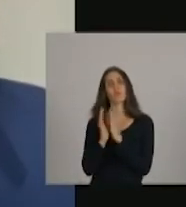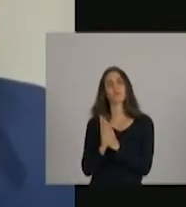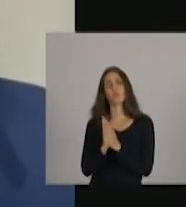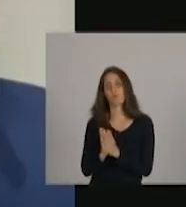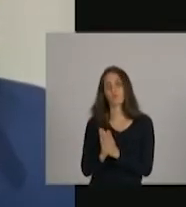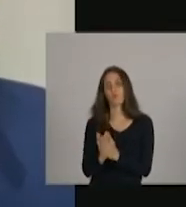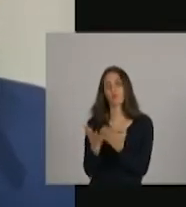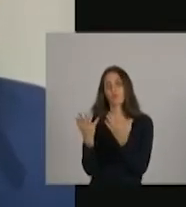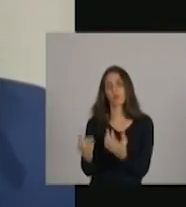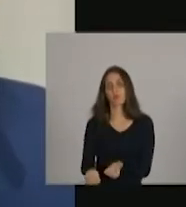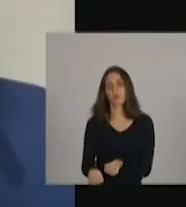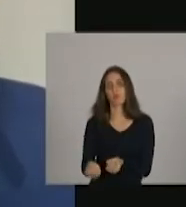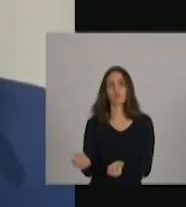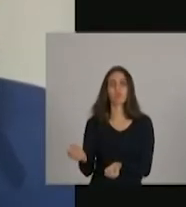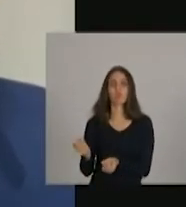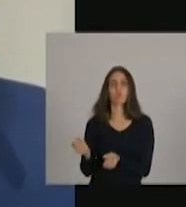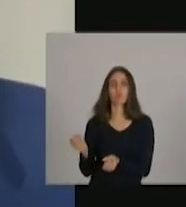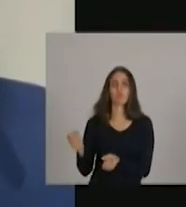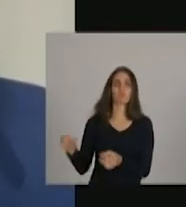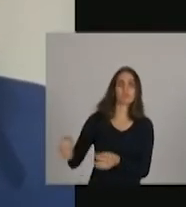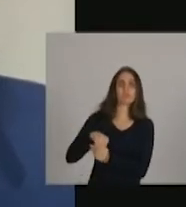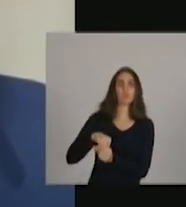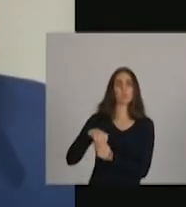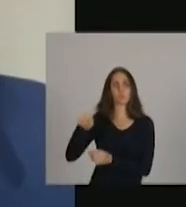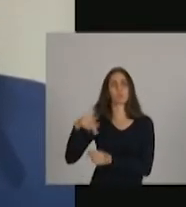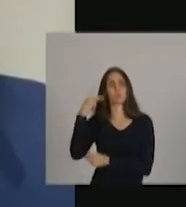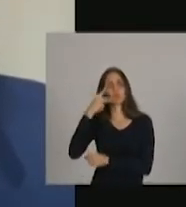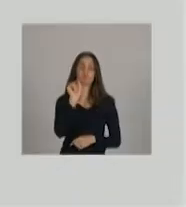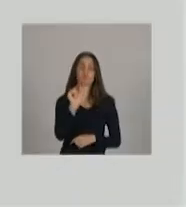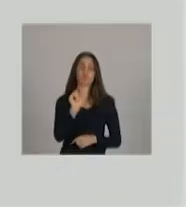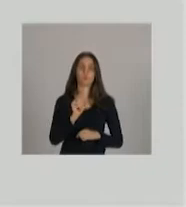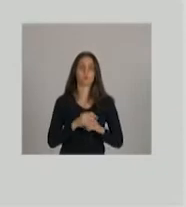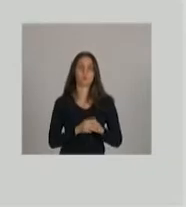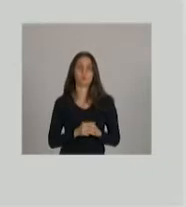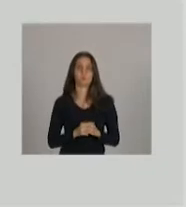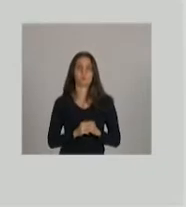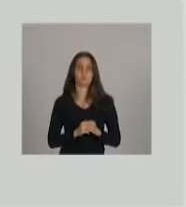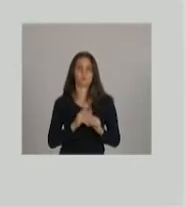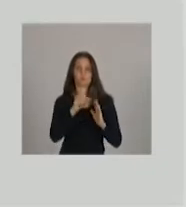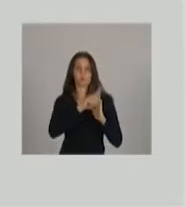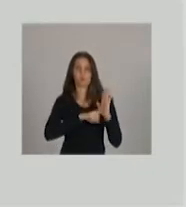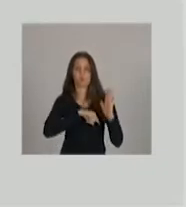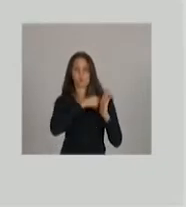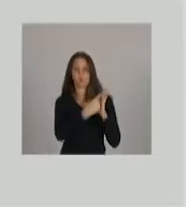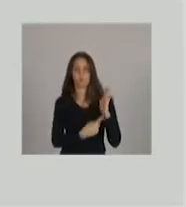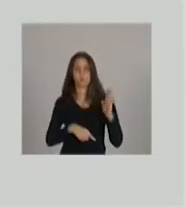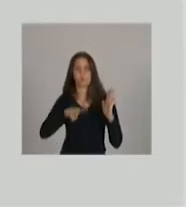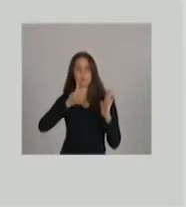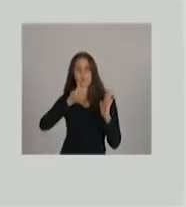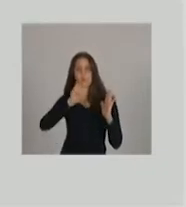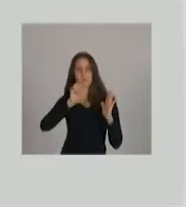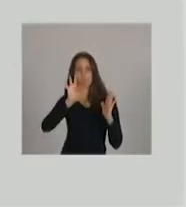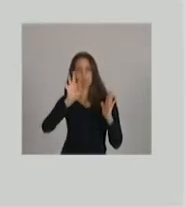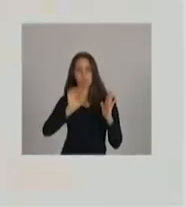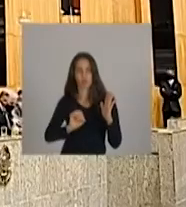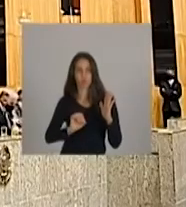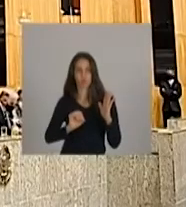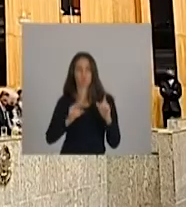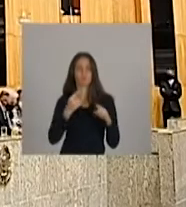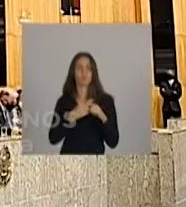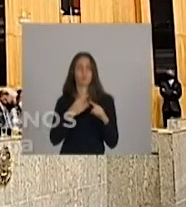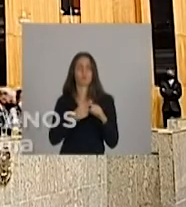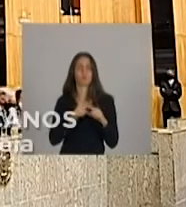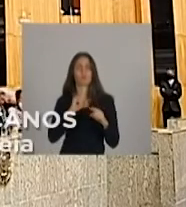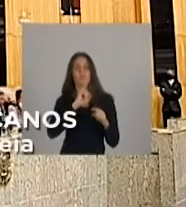os projetos dentro da Procuradoria. Não tem objetivo nenhum isso. Os vetos vão para a pauta porque a derrubada do